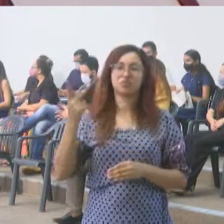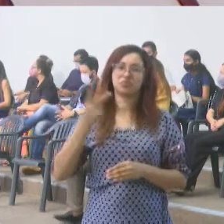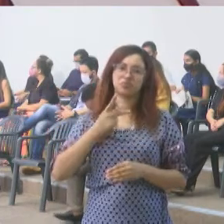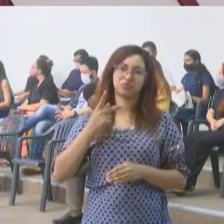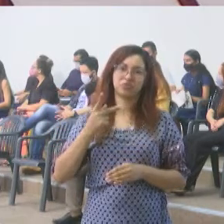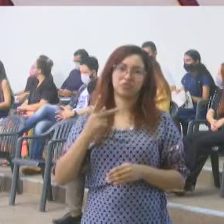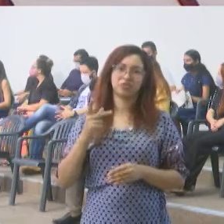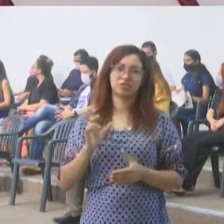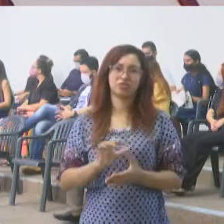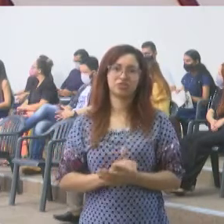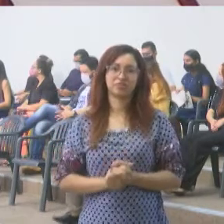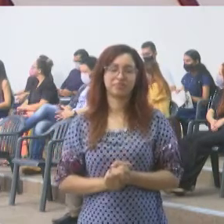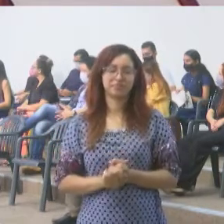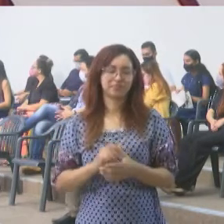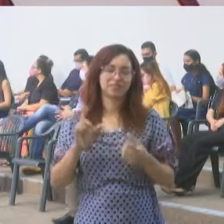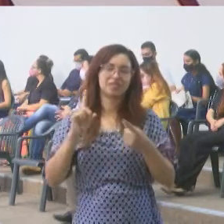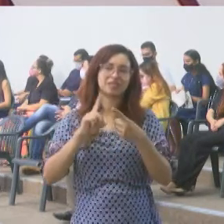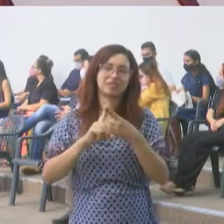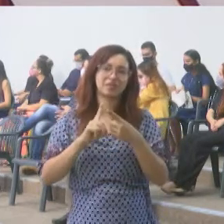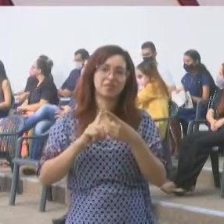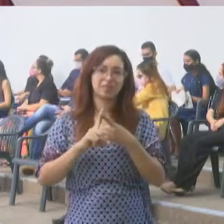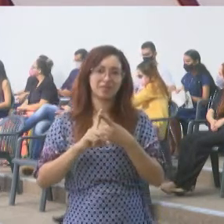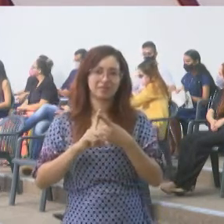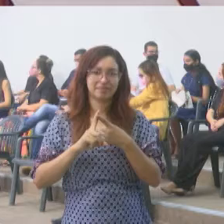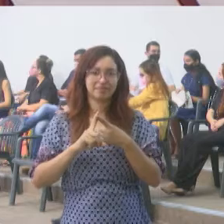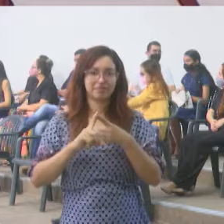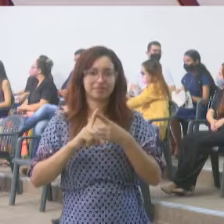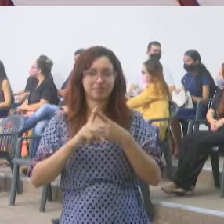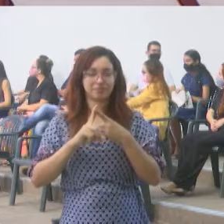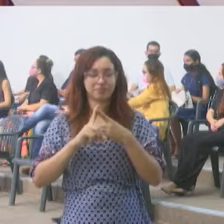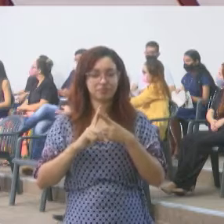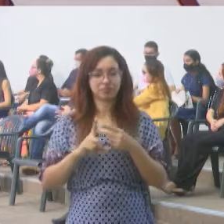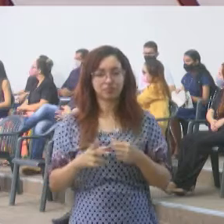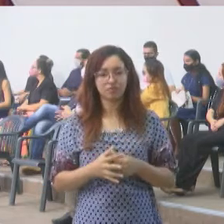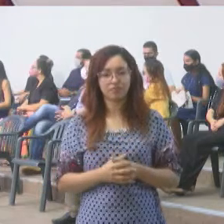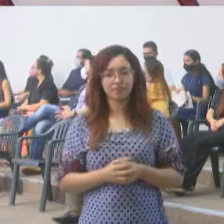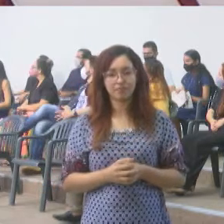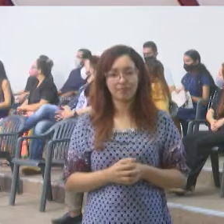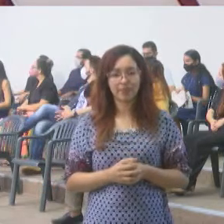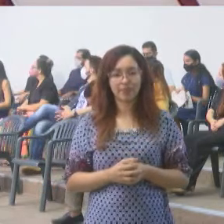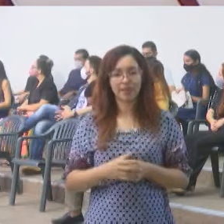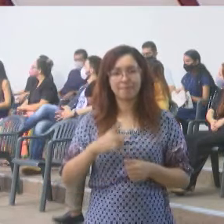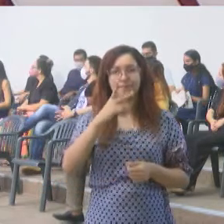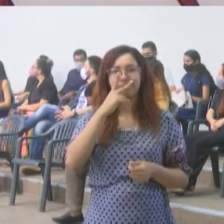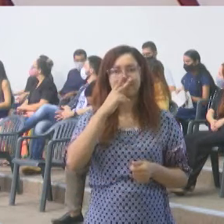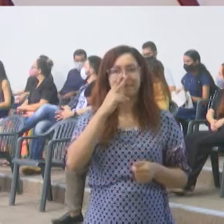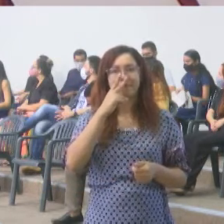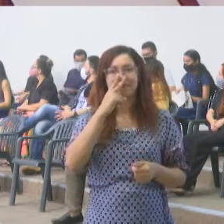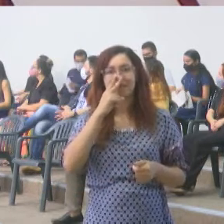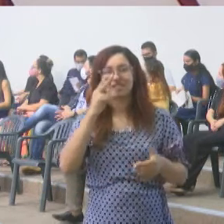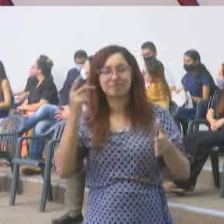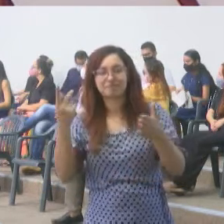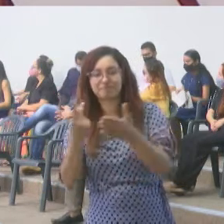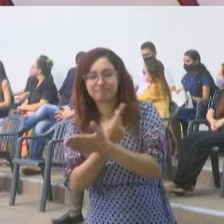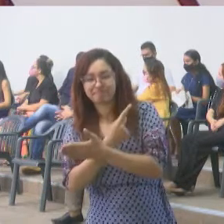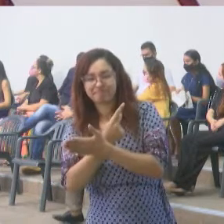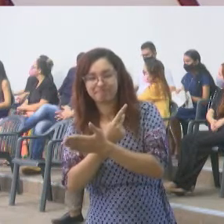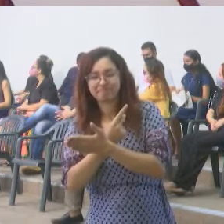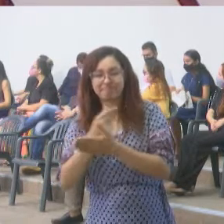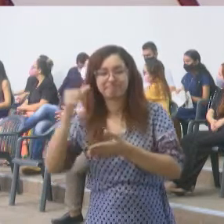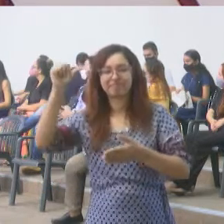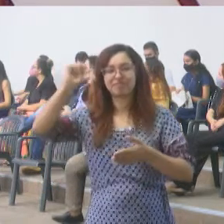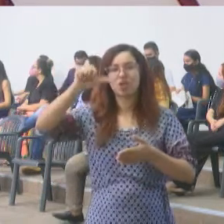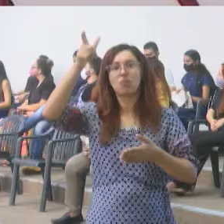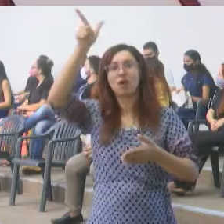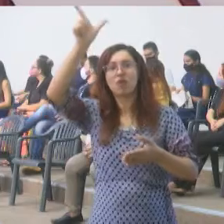3, que um balde de água fria foi colocado sobre eles, porque Boaz agora diz que havia um outro resgatador. Alguém